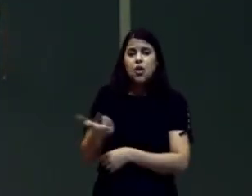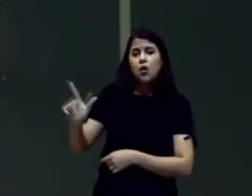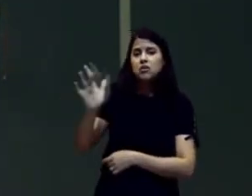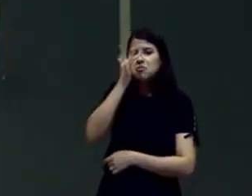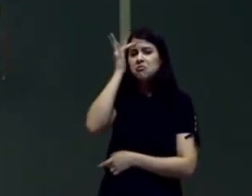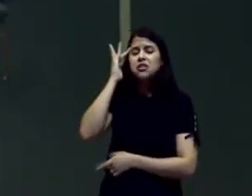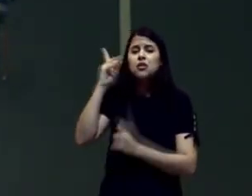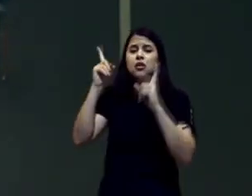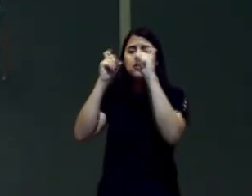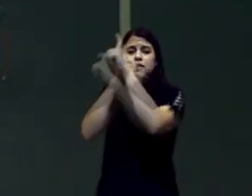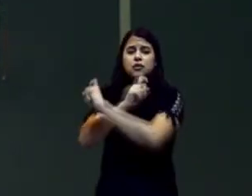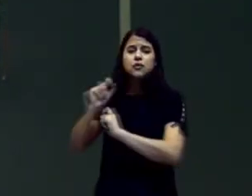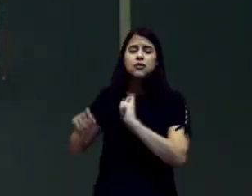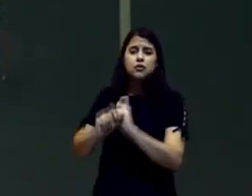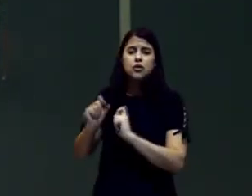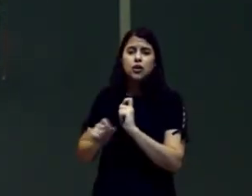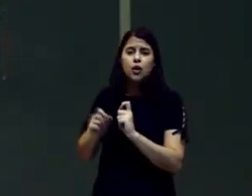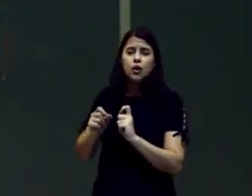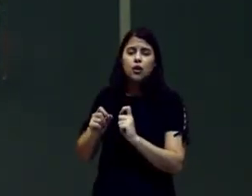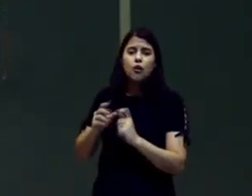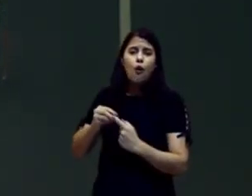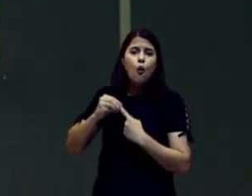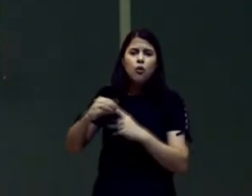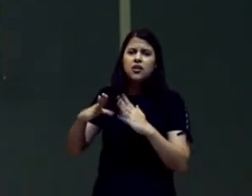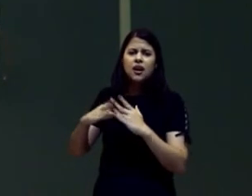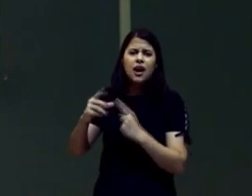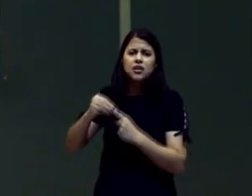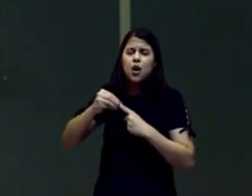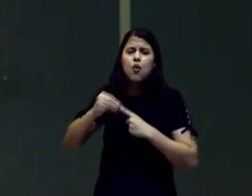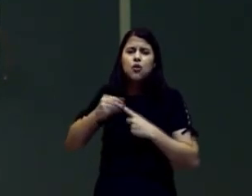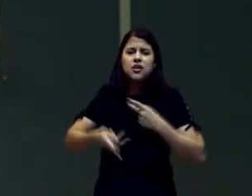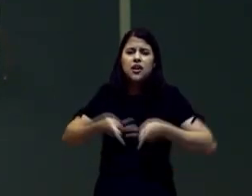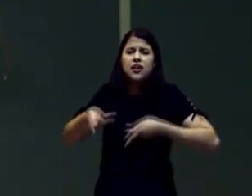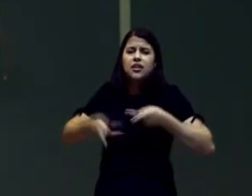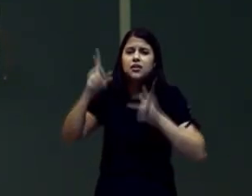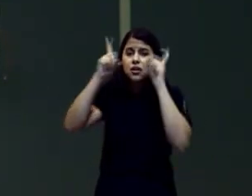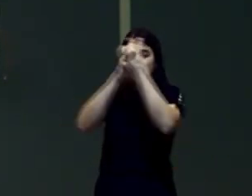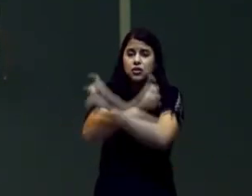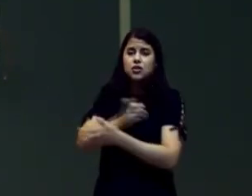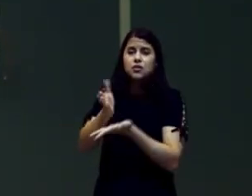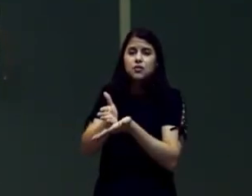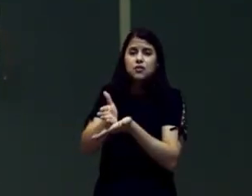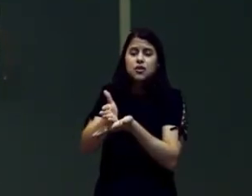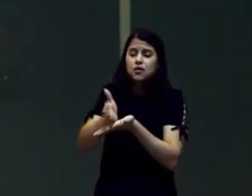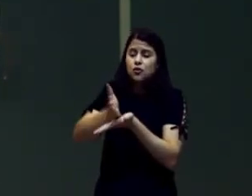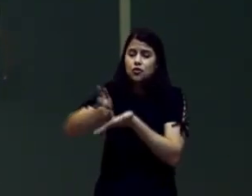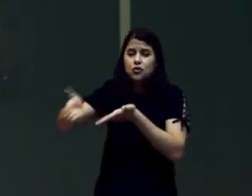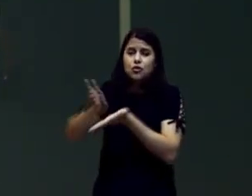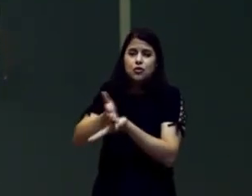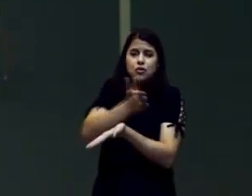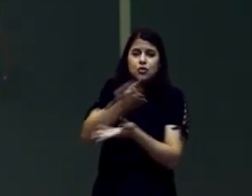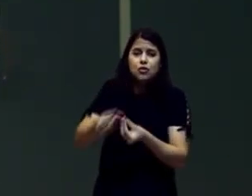de partilhar o seu único patrimônio, e a maioria de nós teria essa dificuldade de partilhar o seu único patrimônio com os